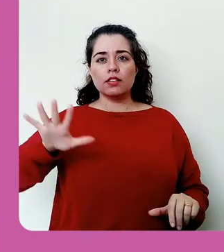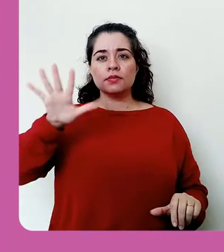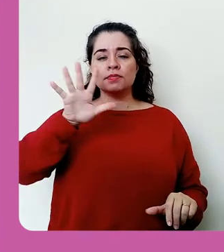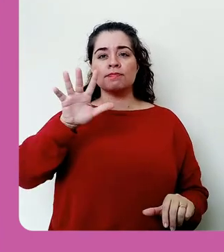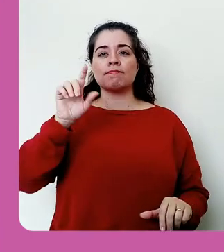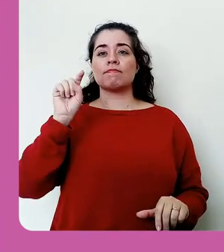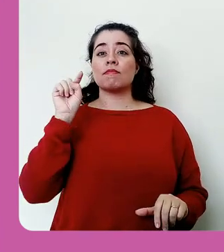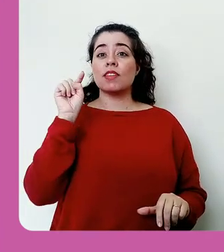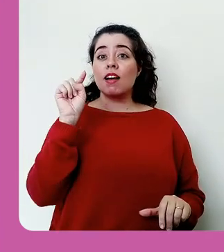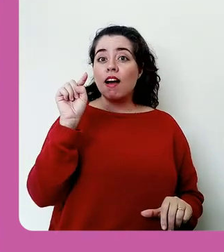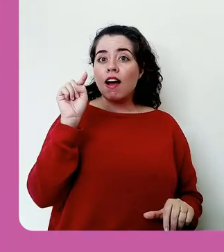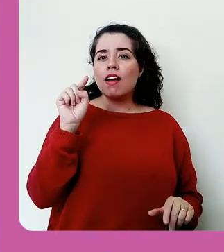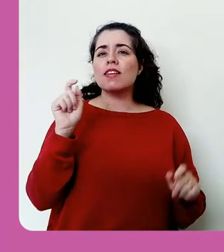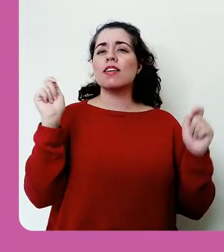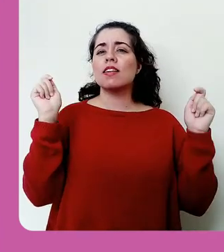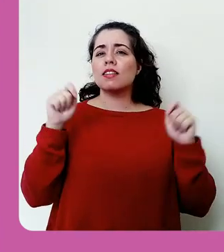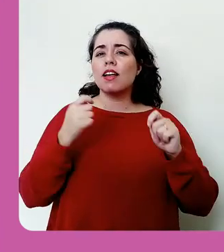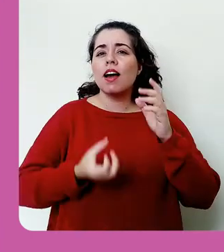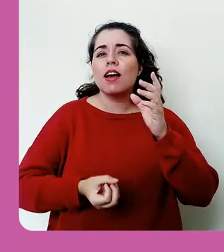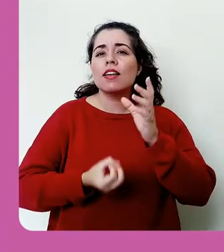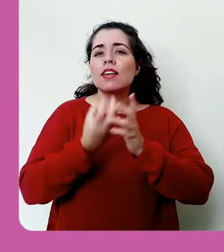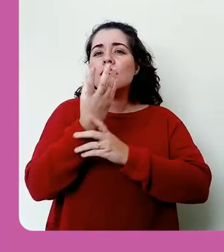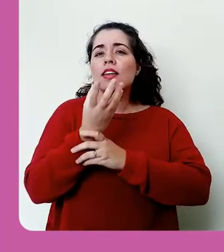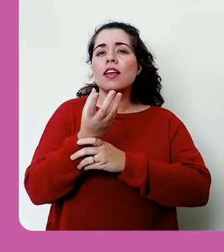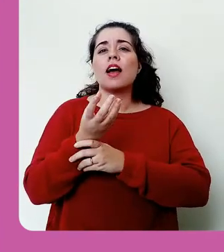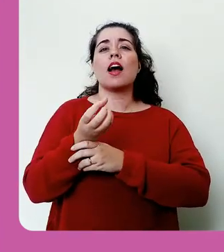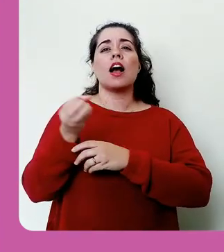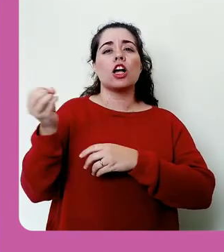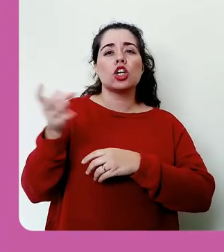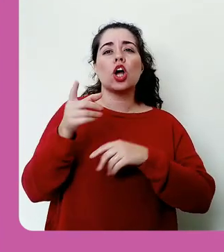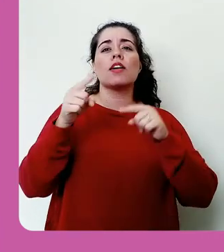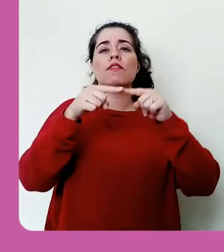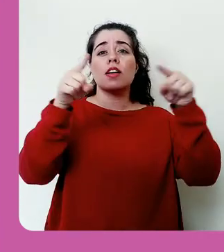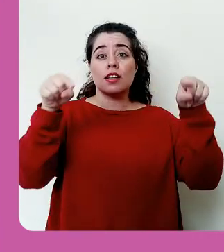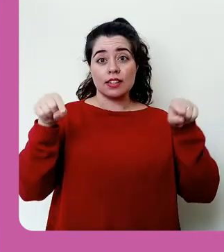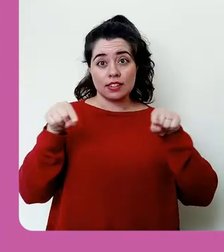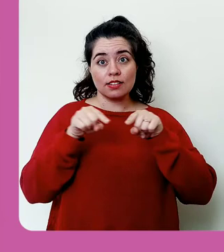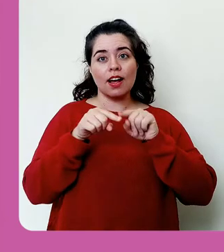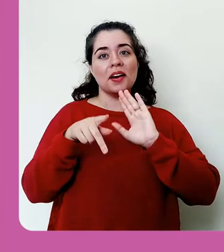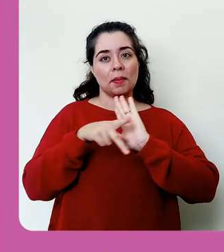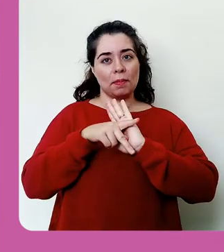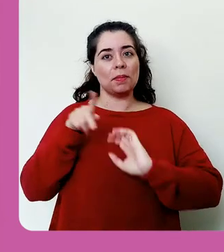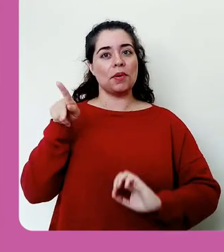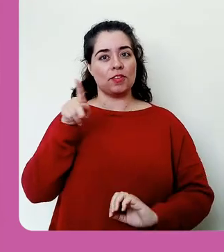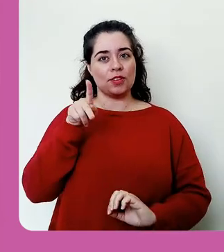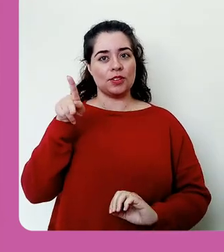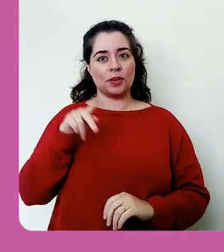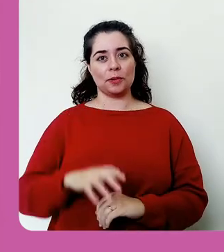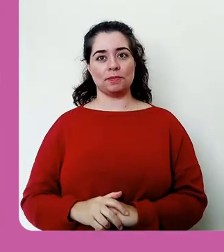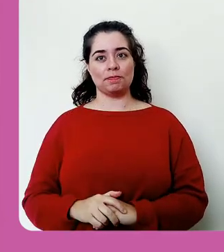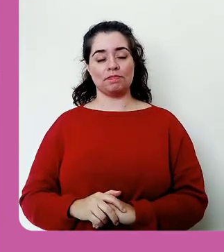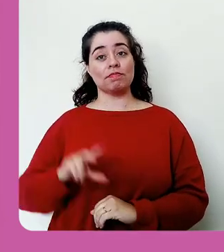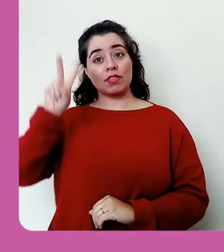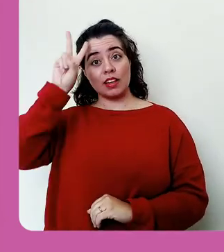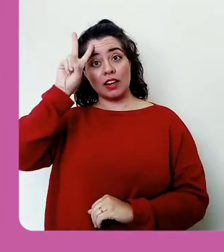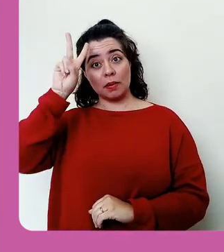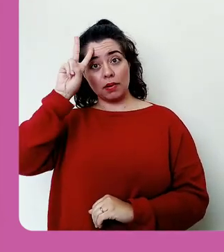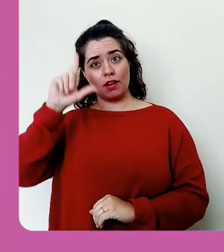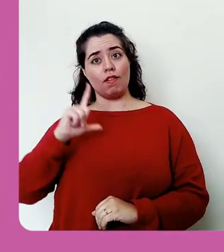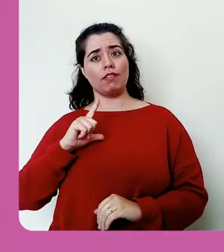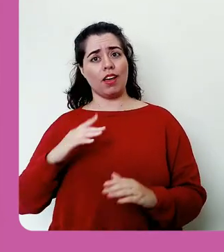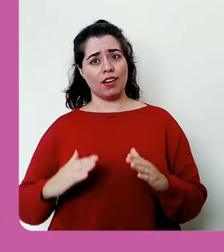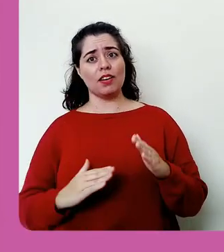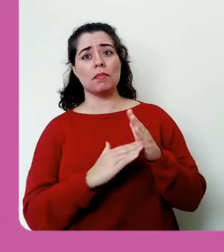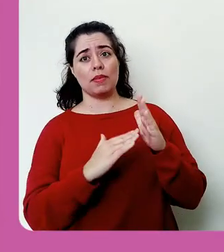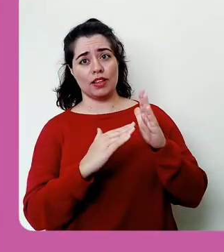nova tela aqui. Nessa tela você tem a opção de criar novos espaços do professor, novas salas.